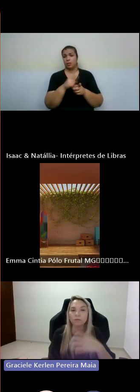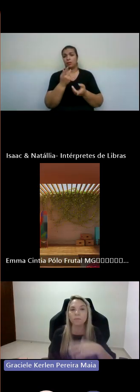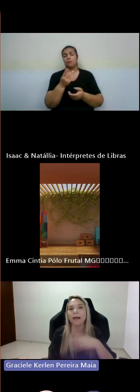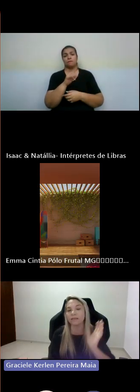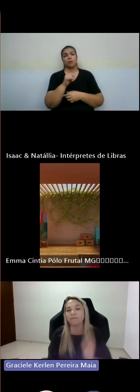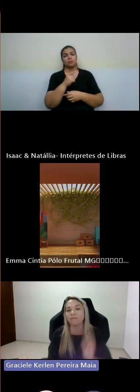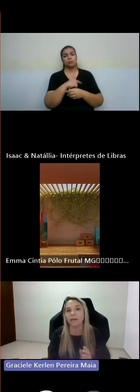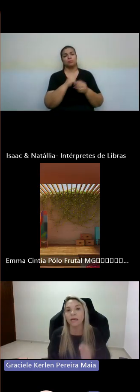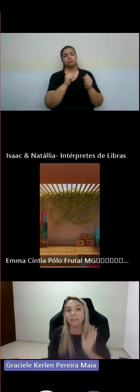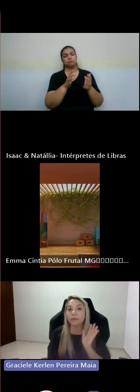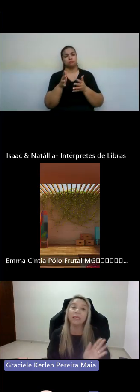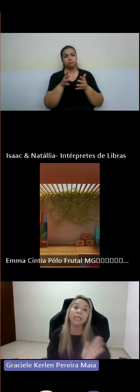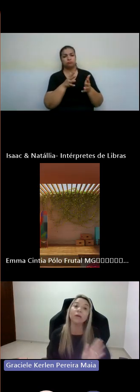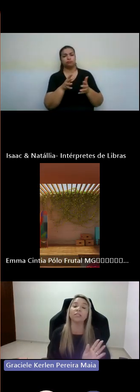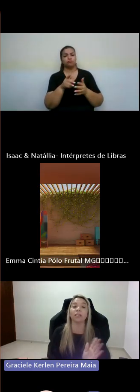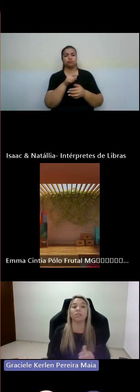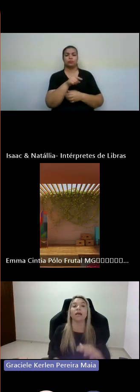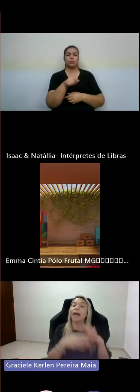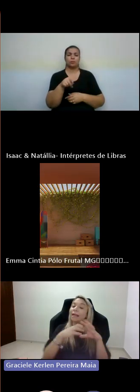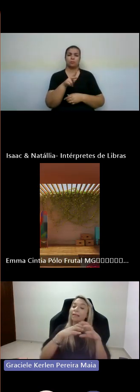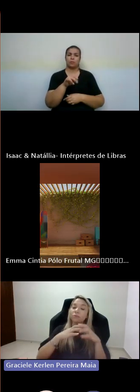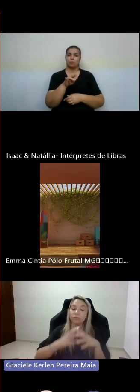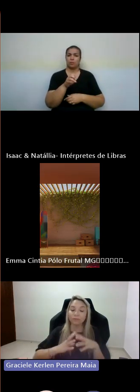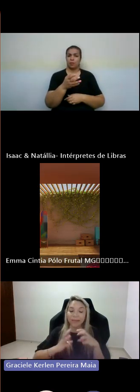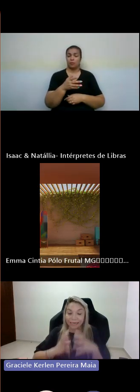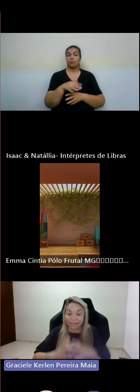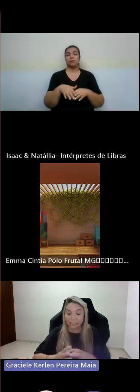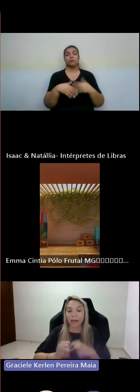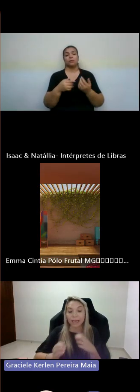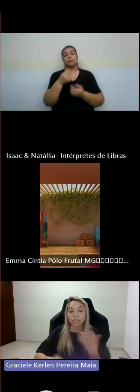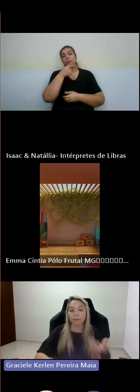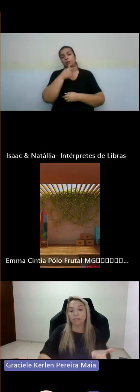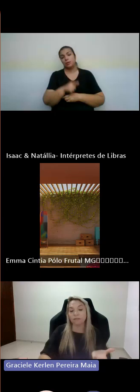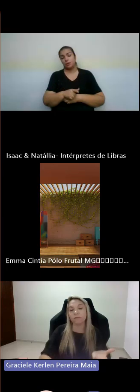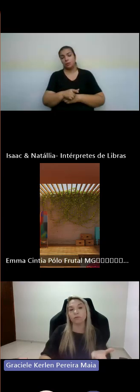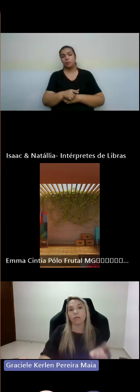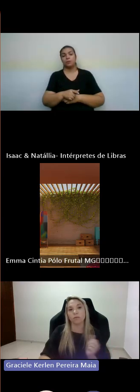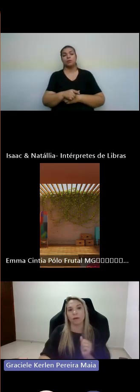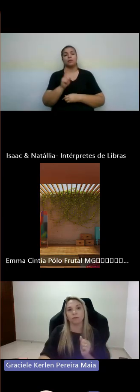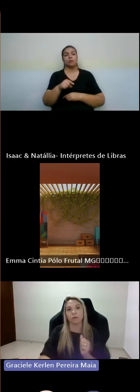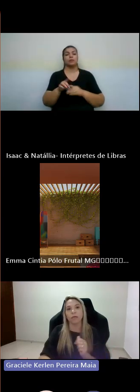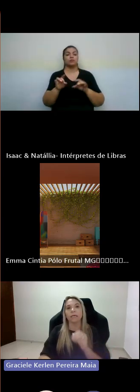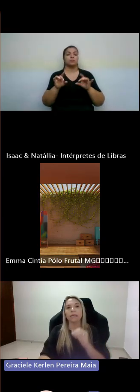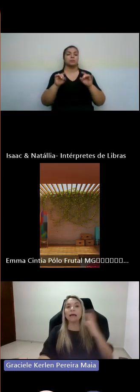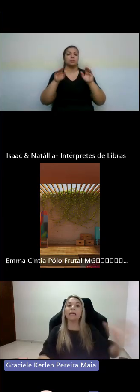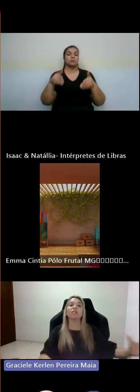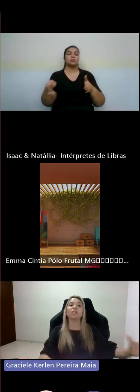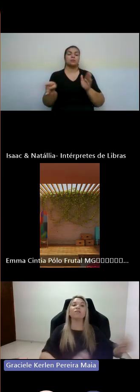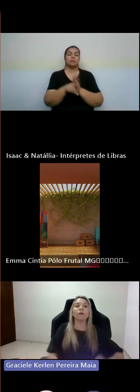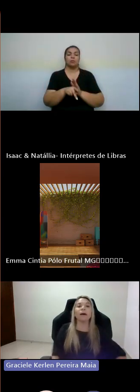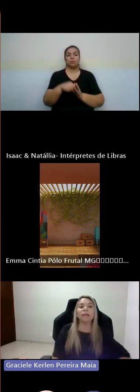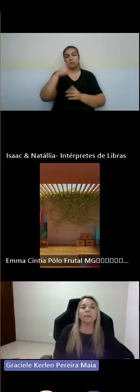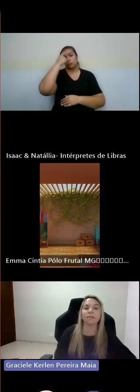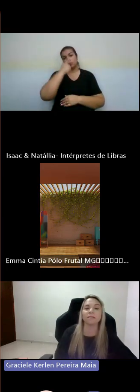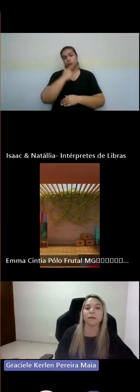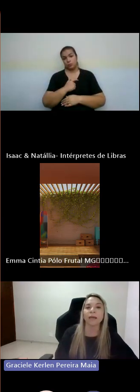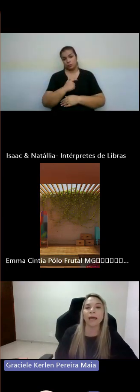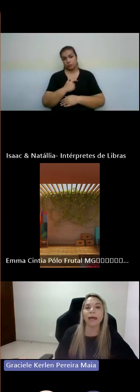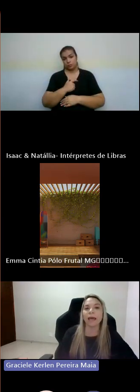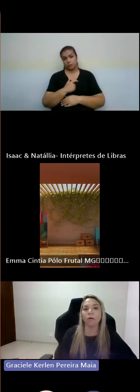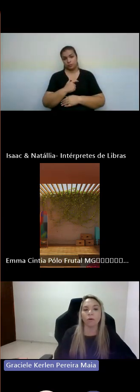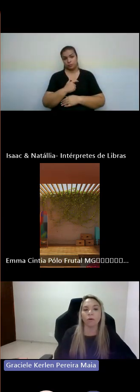sinalizando para os pais, enfim. Então, língua, gente, a língua, ela é específica do ser humano. E aí a gente vem com a